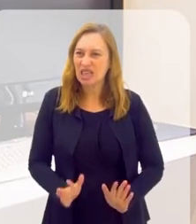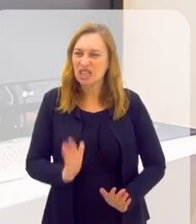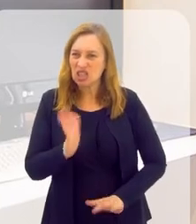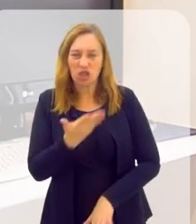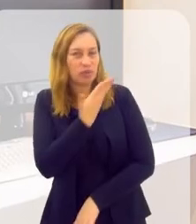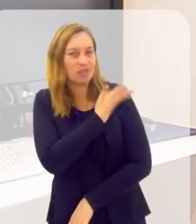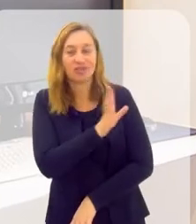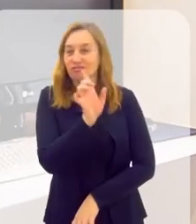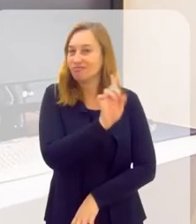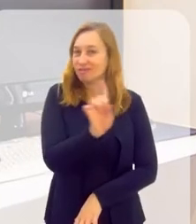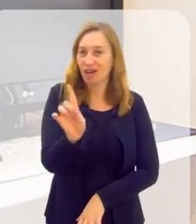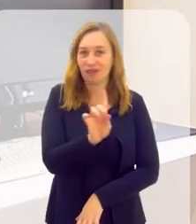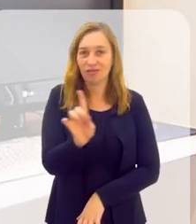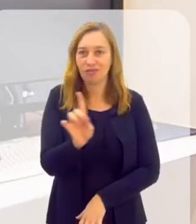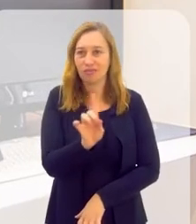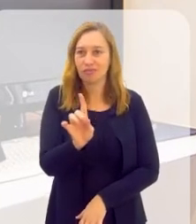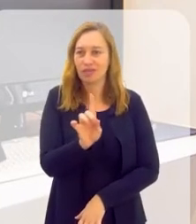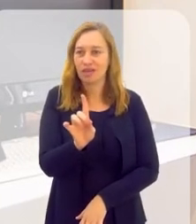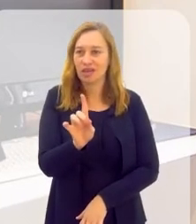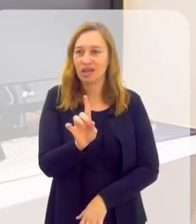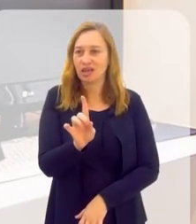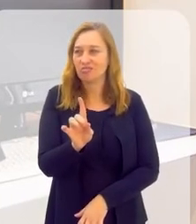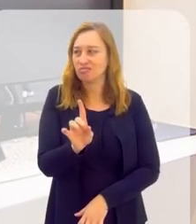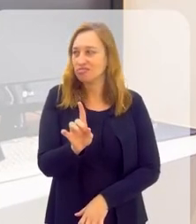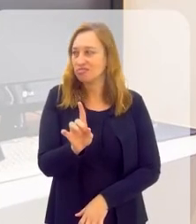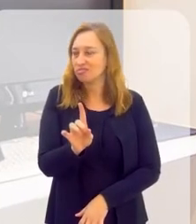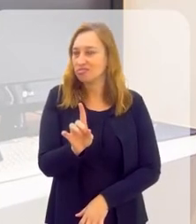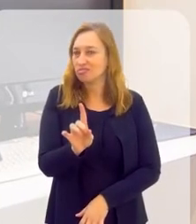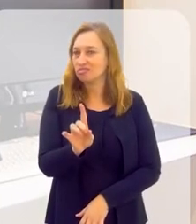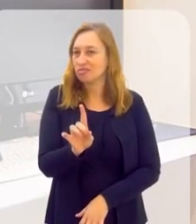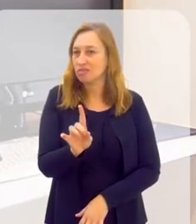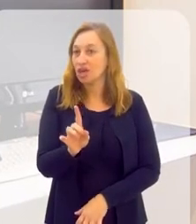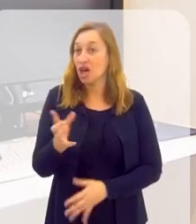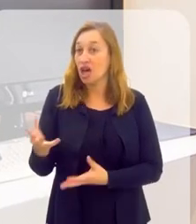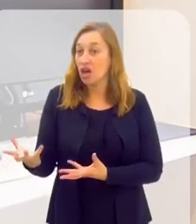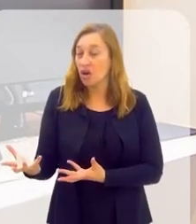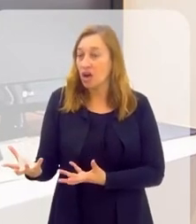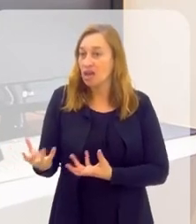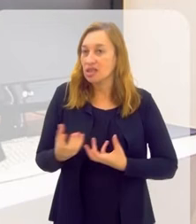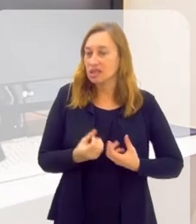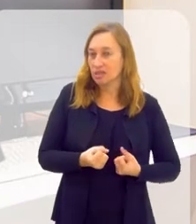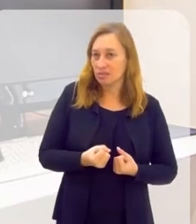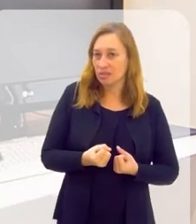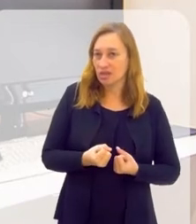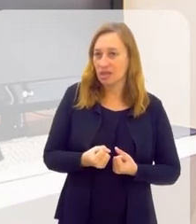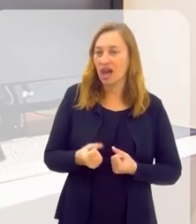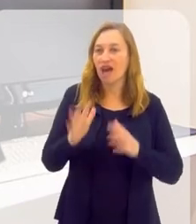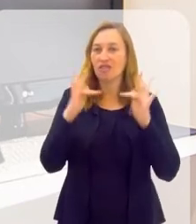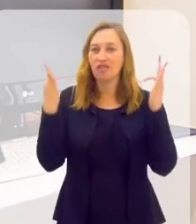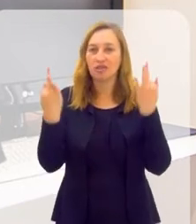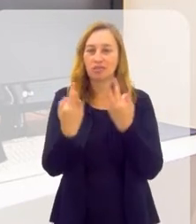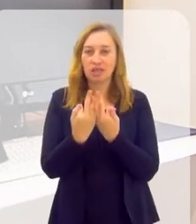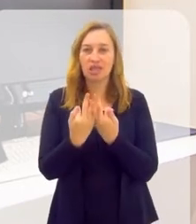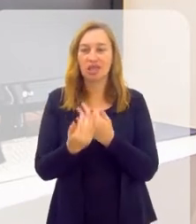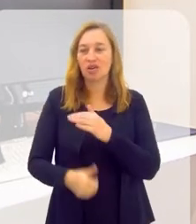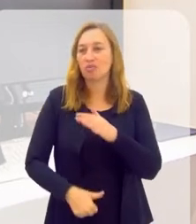preconceito. Elas não nascem assim. Quer dizer, isso é adquirido e a família é o primeiro núcleo ali que a